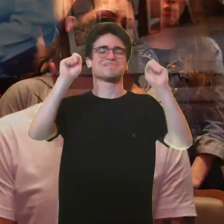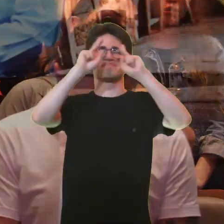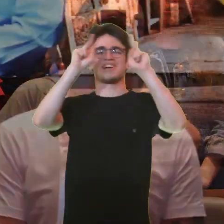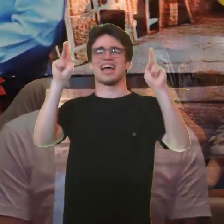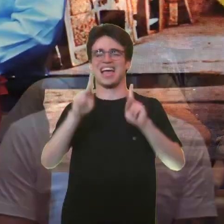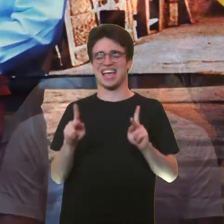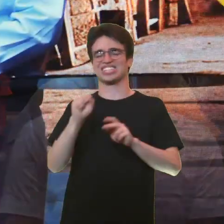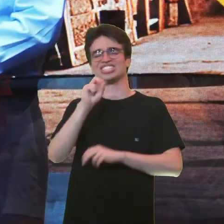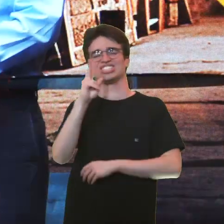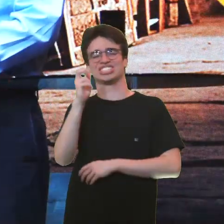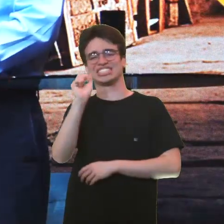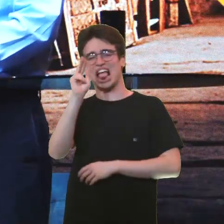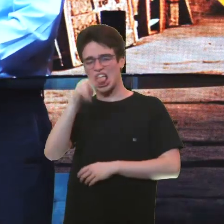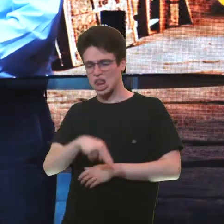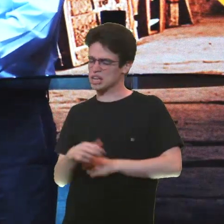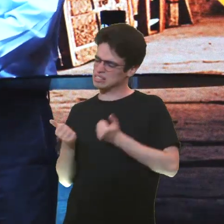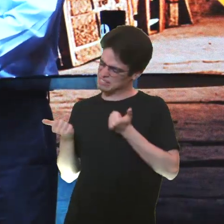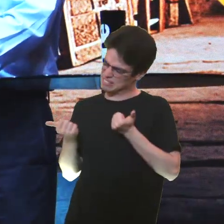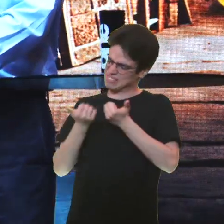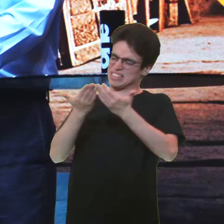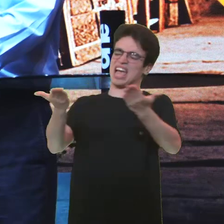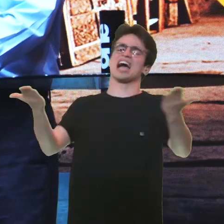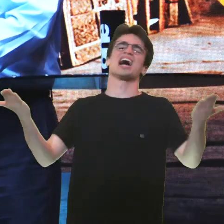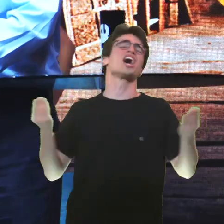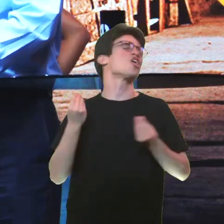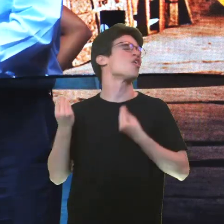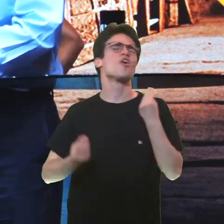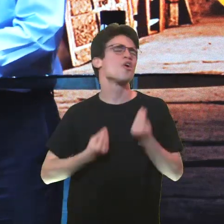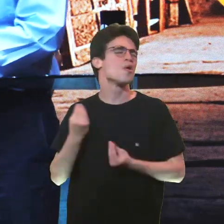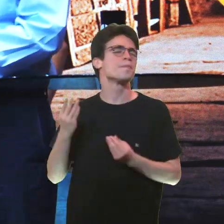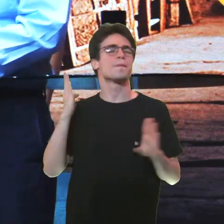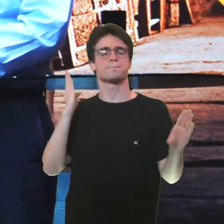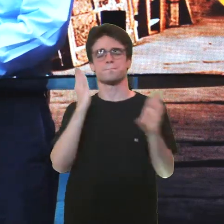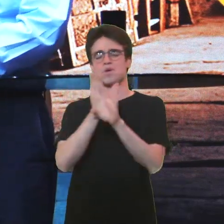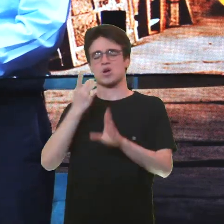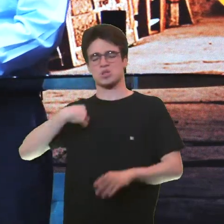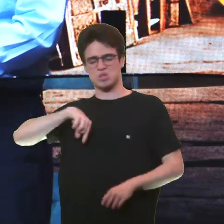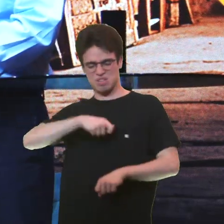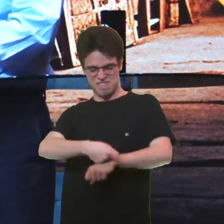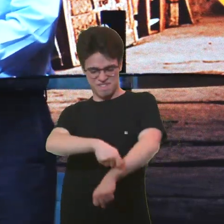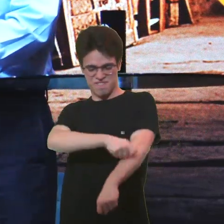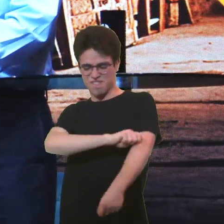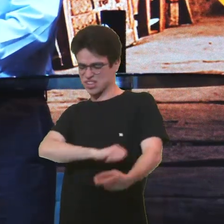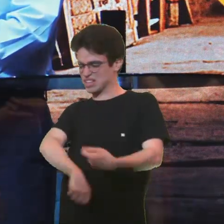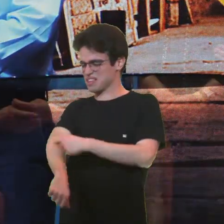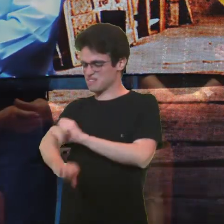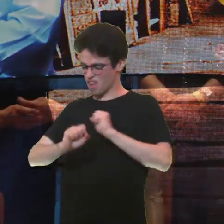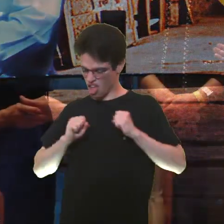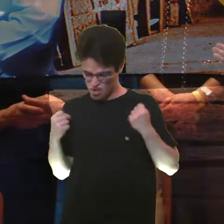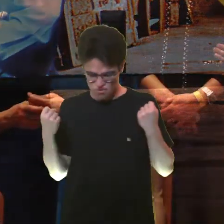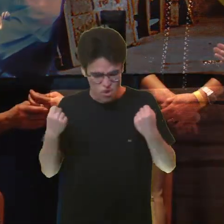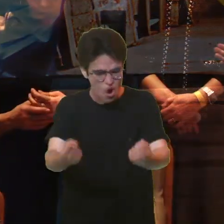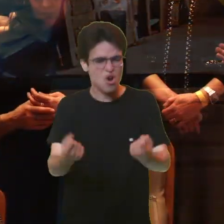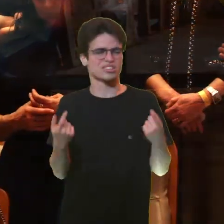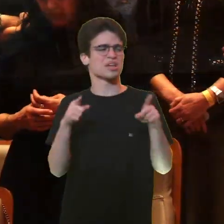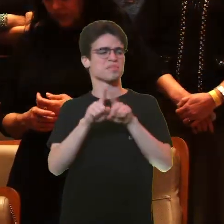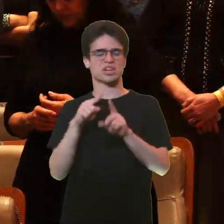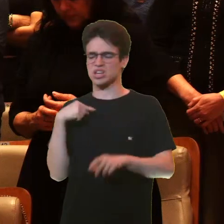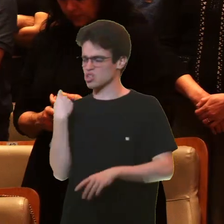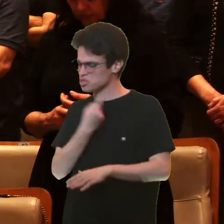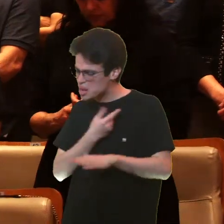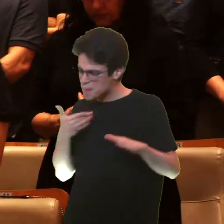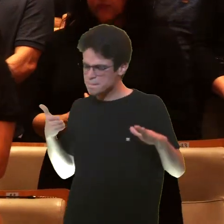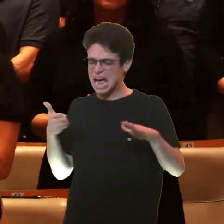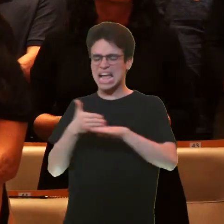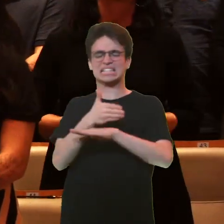a través de nuestro esfuerzo, através do nosso esforço, de nuestro involucramiento, do nosso envolvimento,